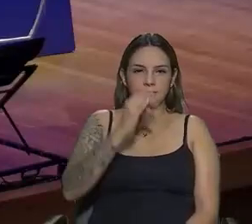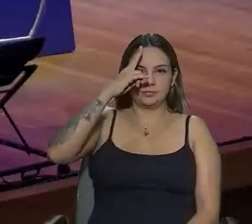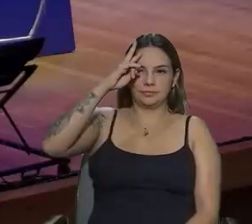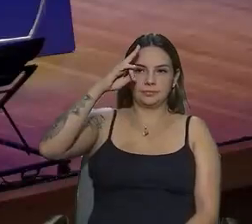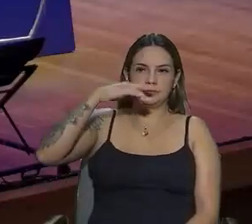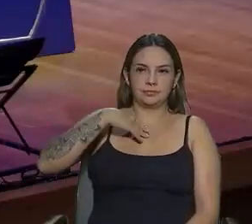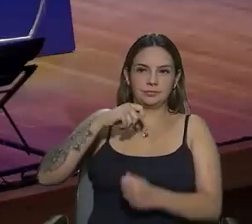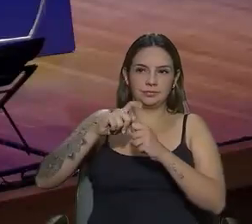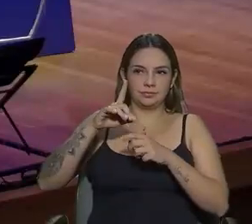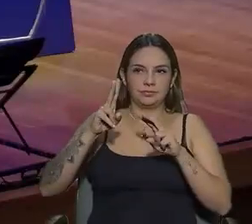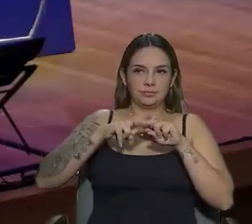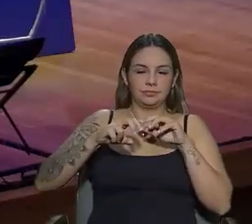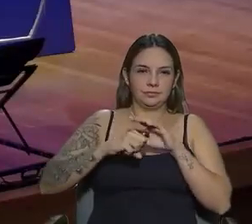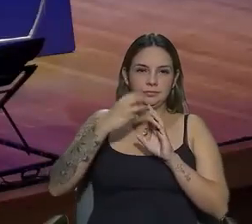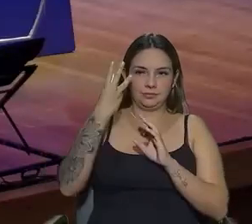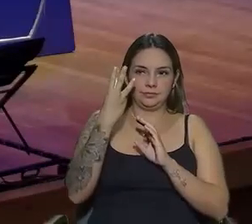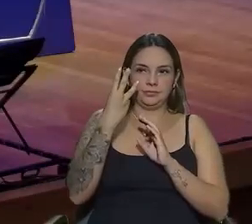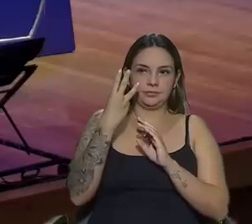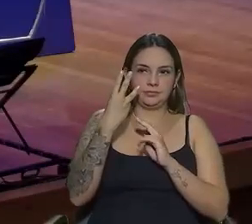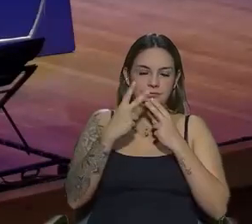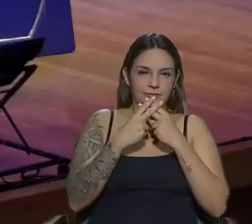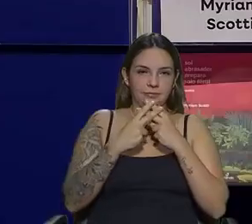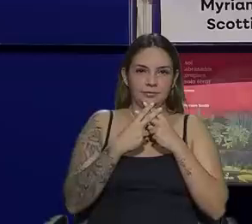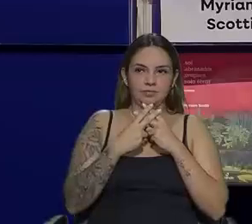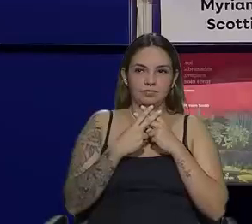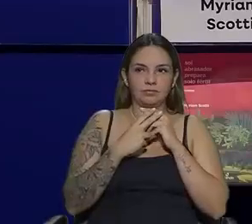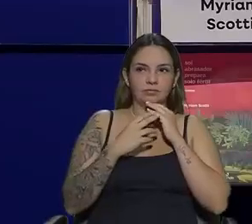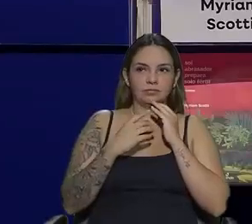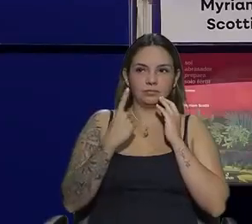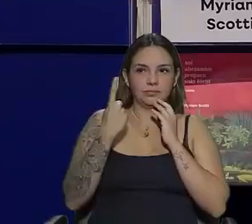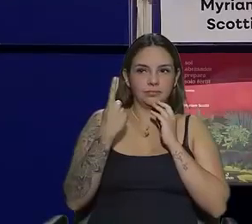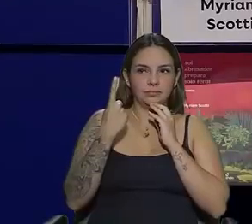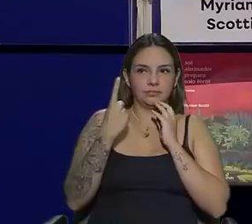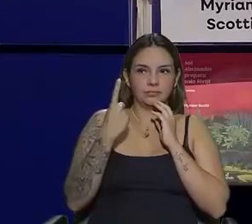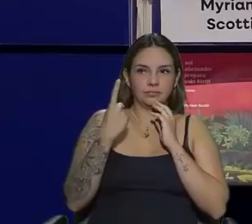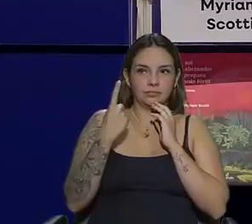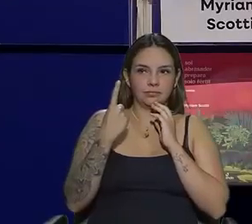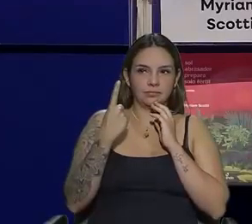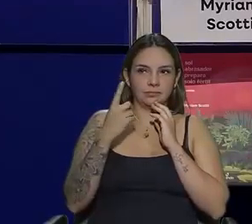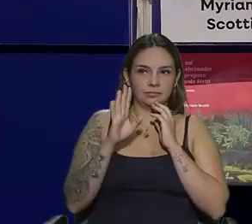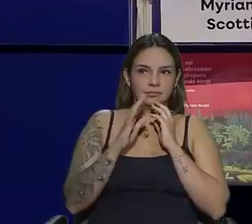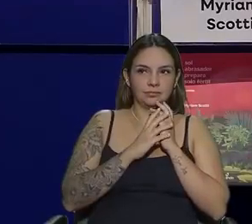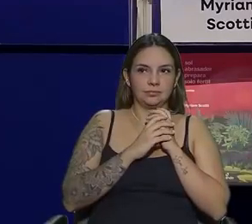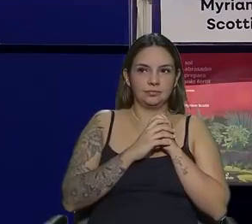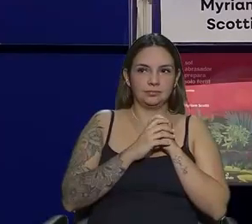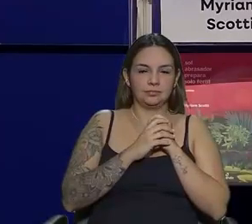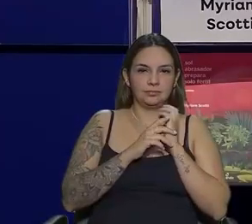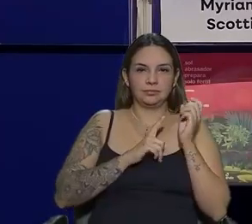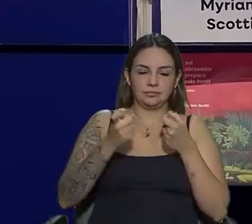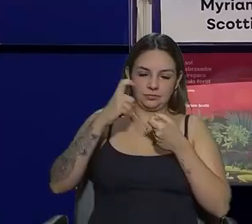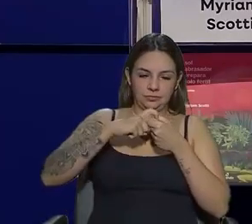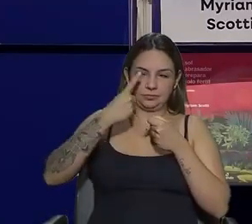só lembrar, eu também fui preso 3 vezes, mas só para contando uma, para vocês verem que as outras 2 vão na mesma linha. Eu